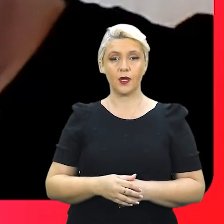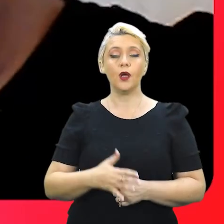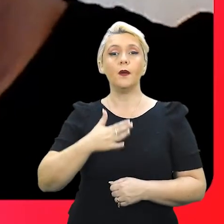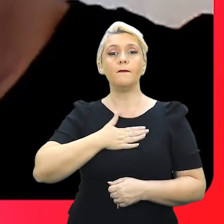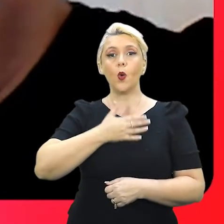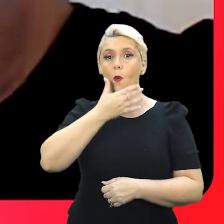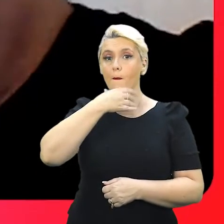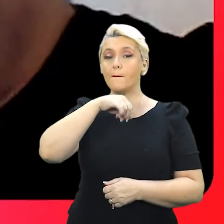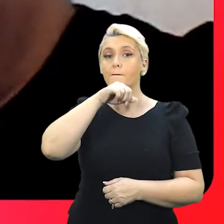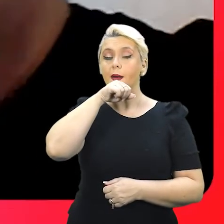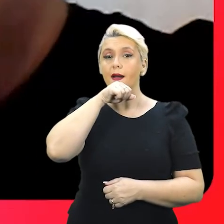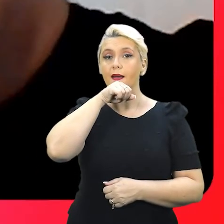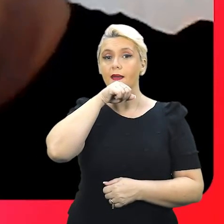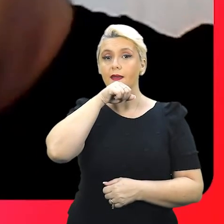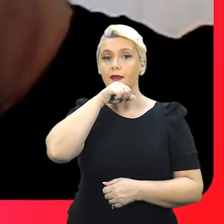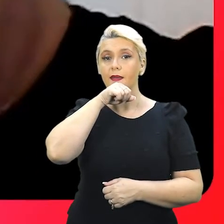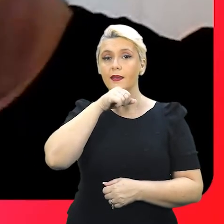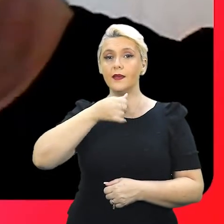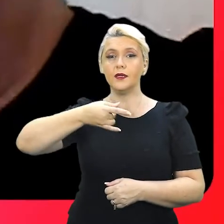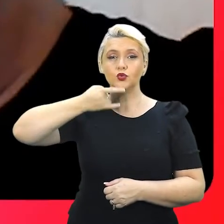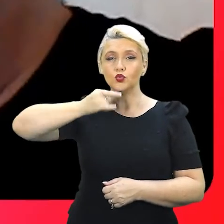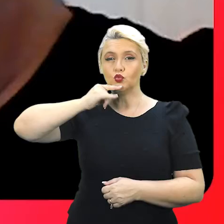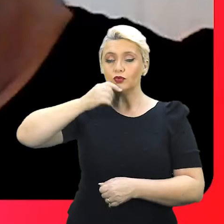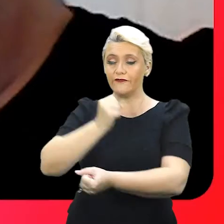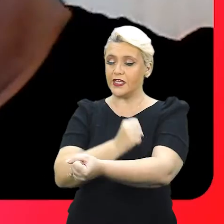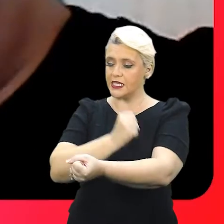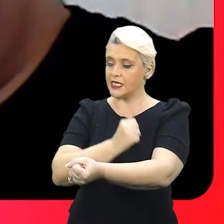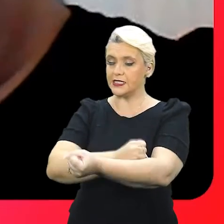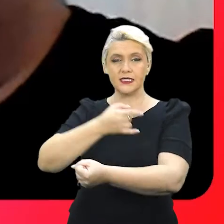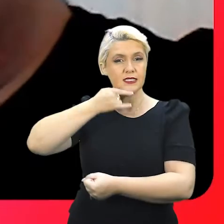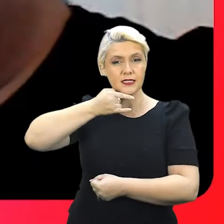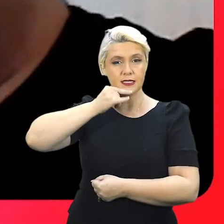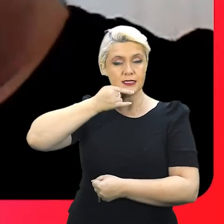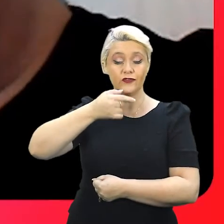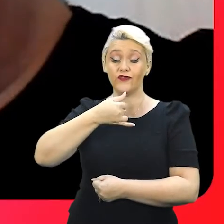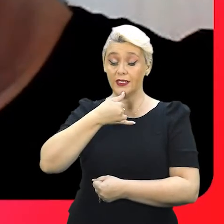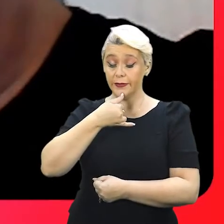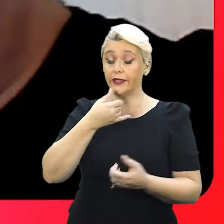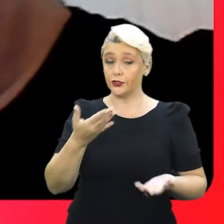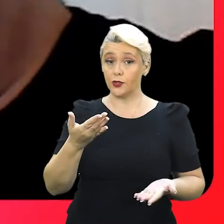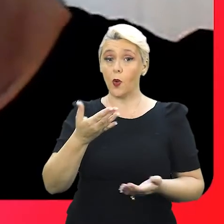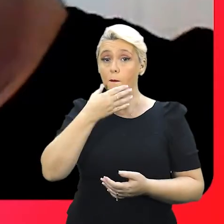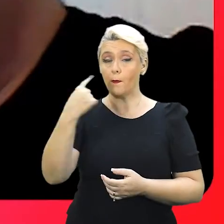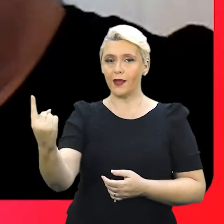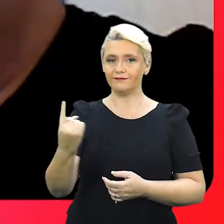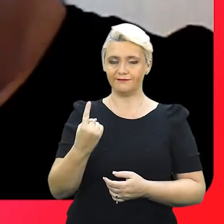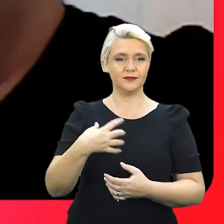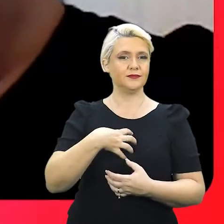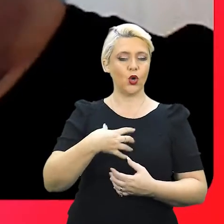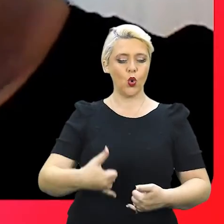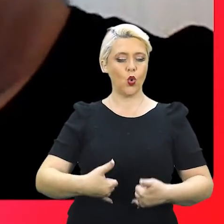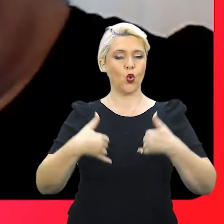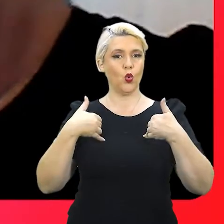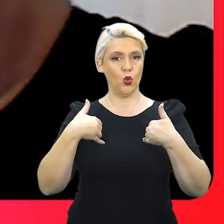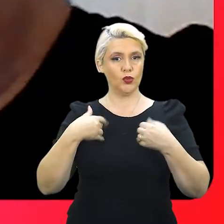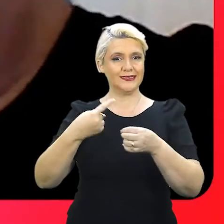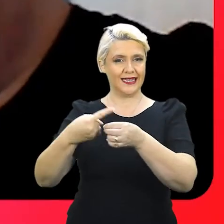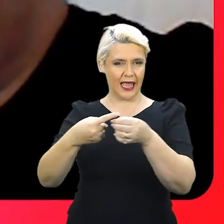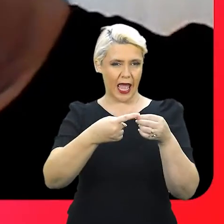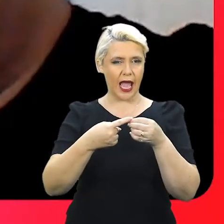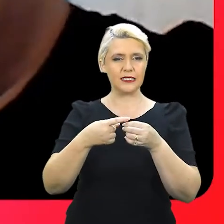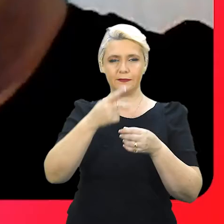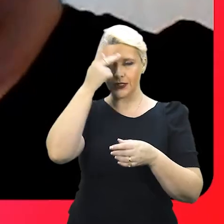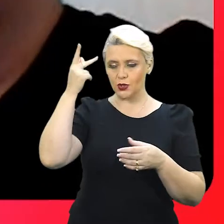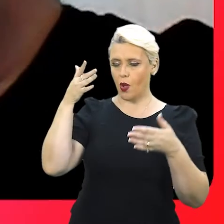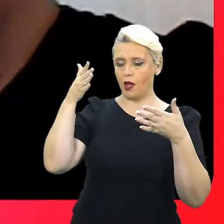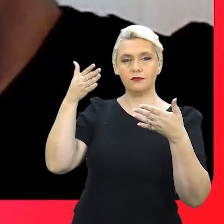papai, que era alcoólatra, infelizmente, o papai chegou em mim, orgulhoso na cidade, por todo canto que